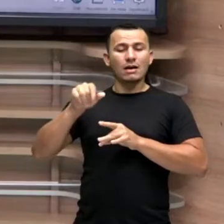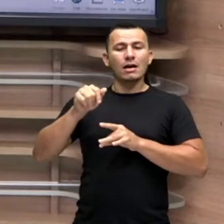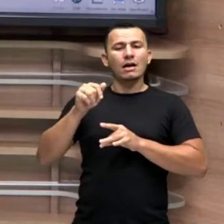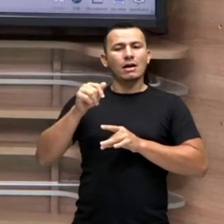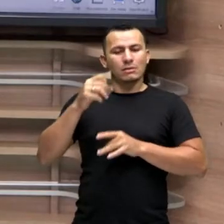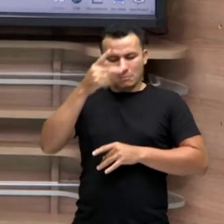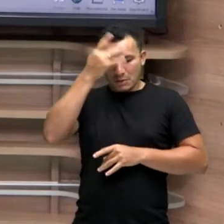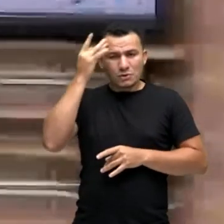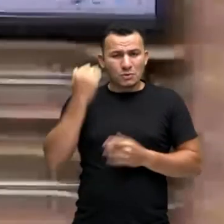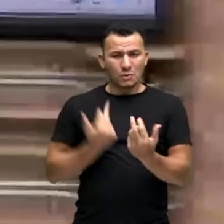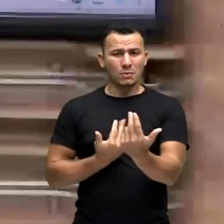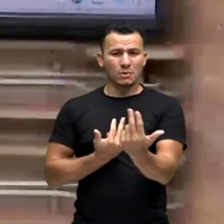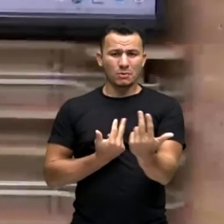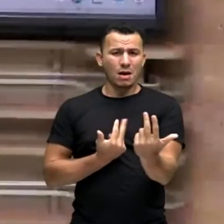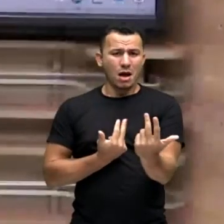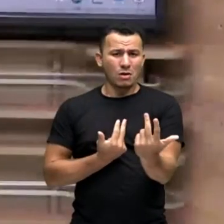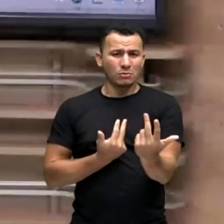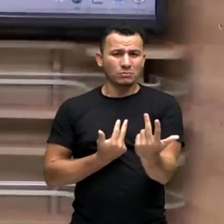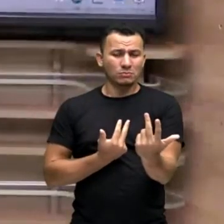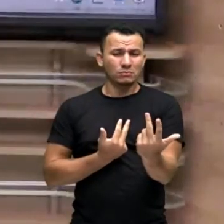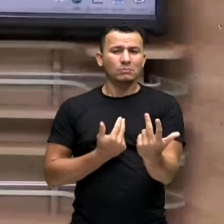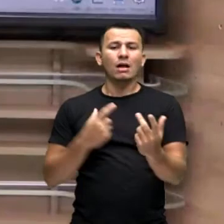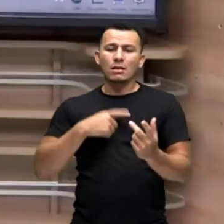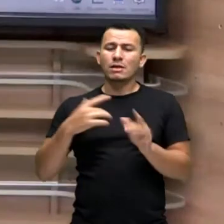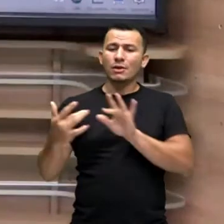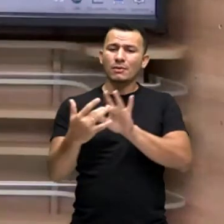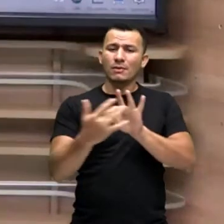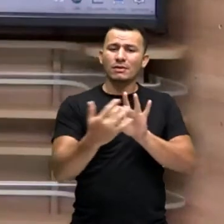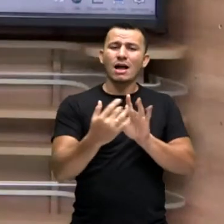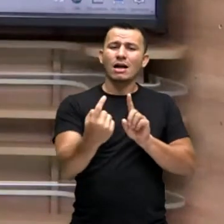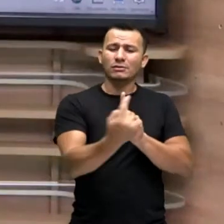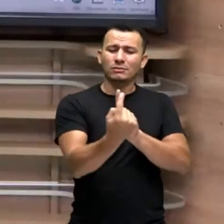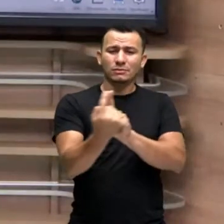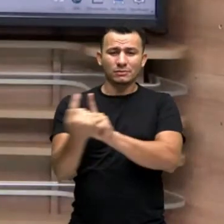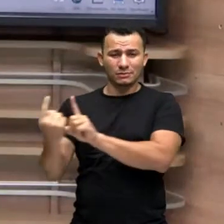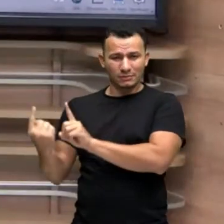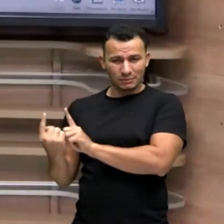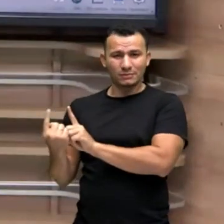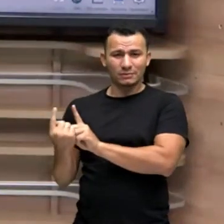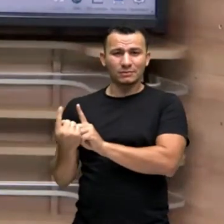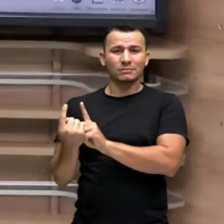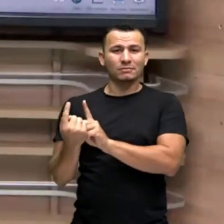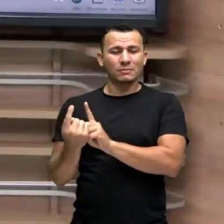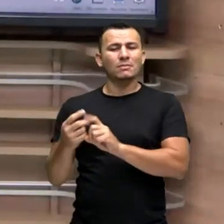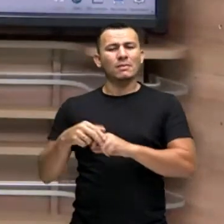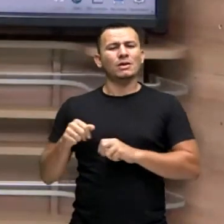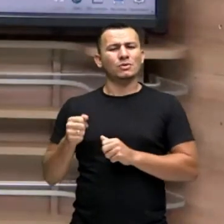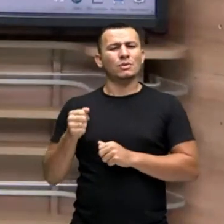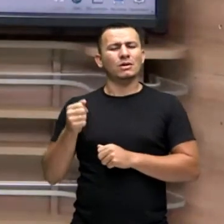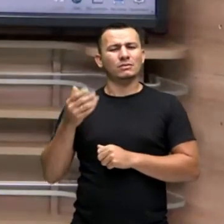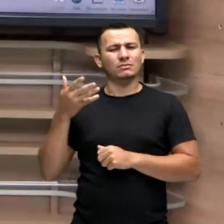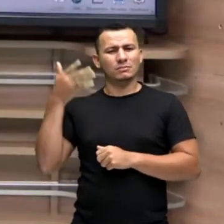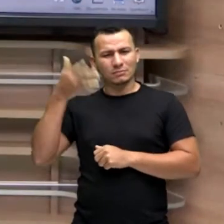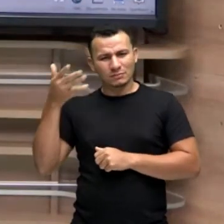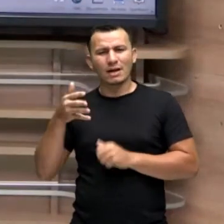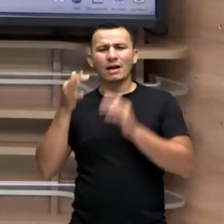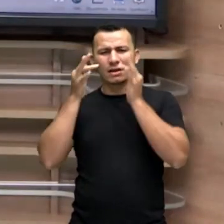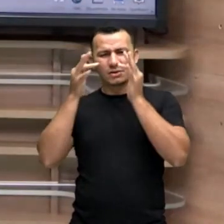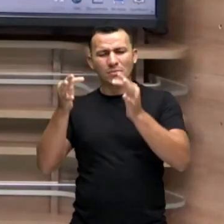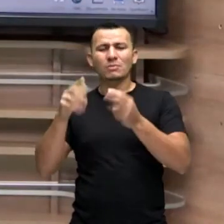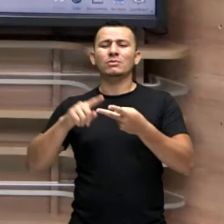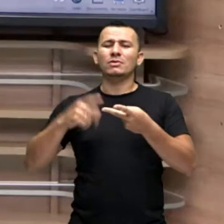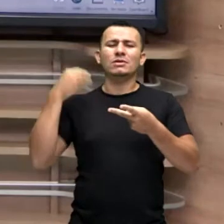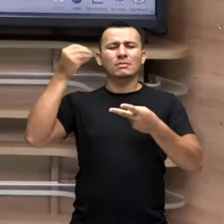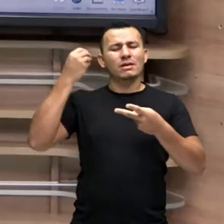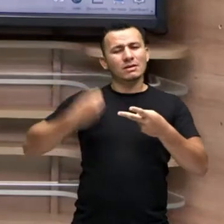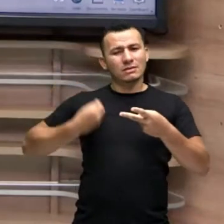gente como a gente que se aproxima da humanidade e pelas suas pelo seu testemunho pelo seu pelo pela sua